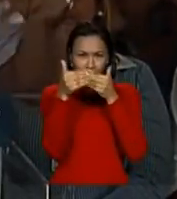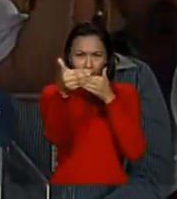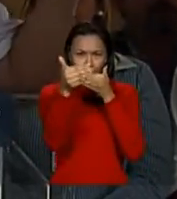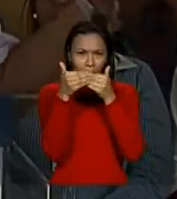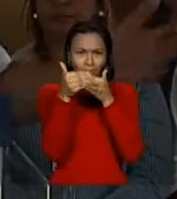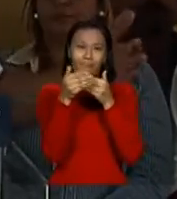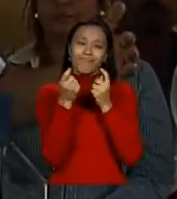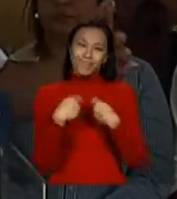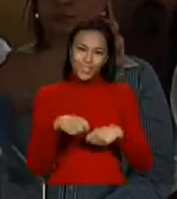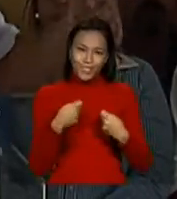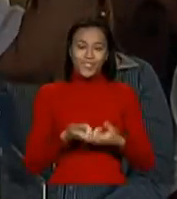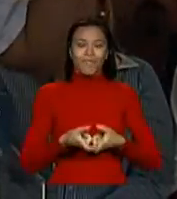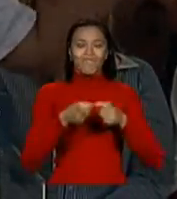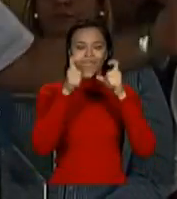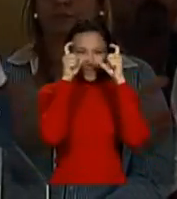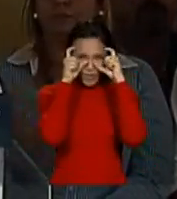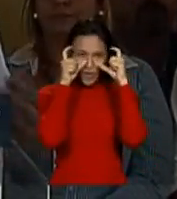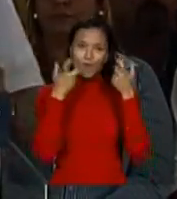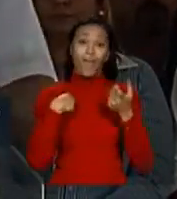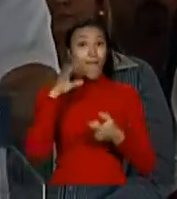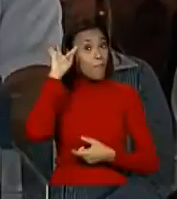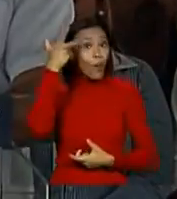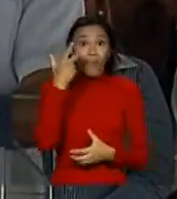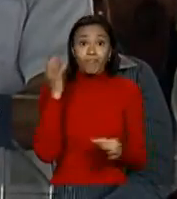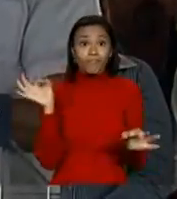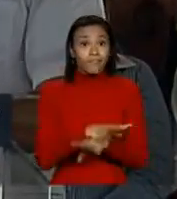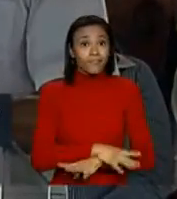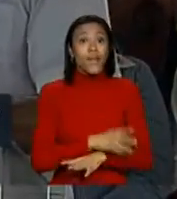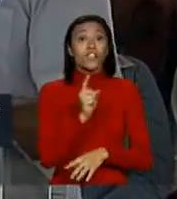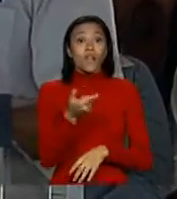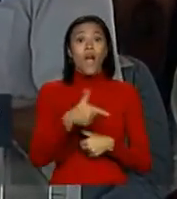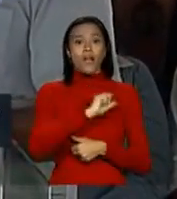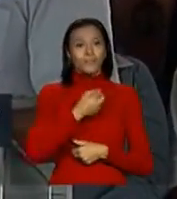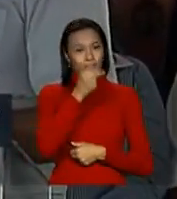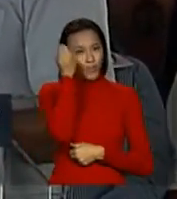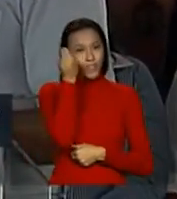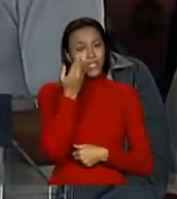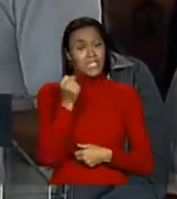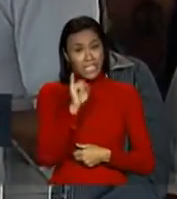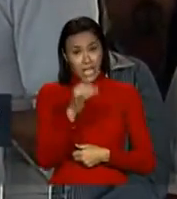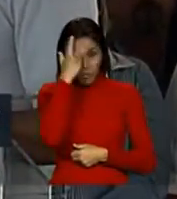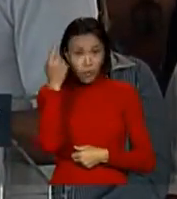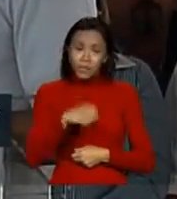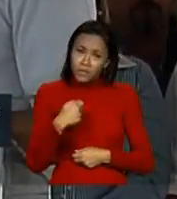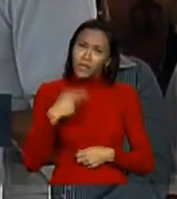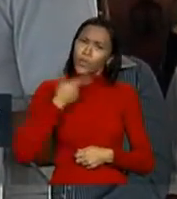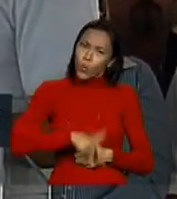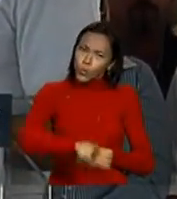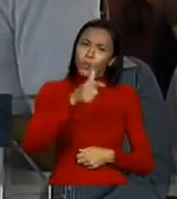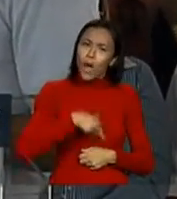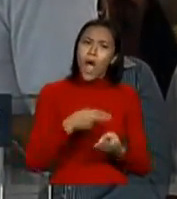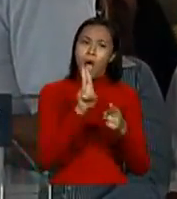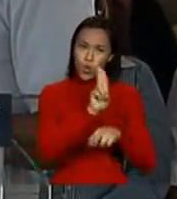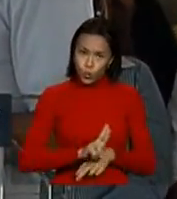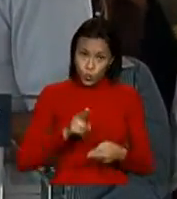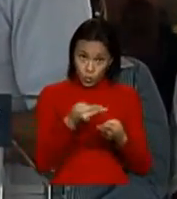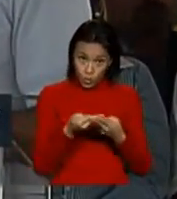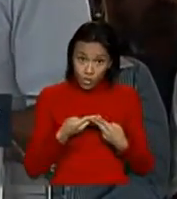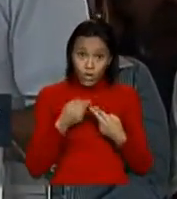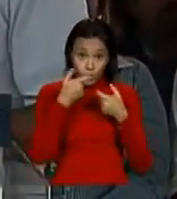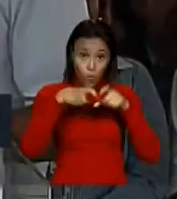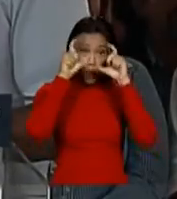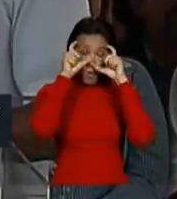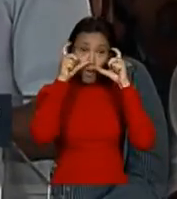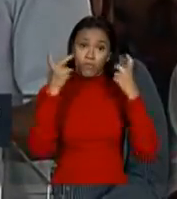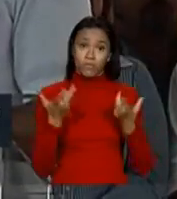por isso tem que usar óculos resolve o seu problema na cirurgia e se as pessoas precisarem continuar usando óculos na ação que nós